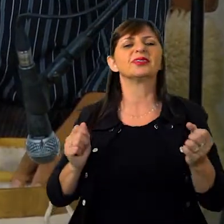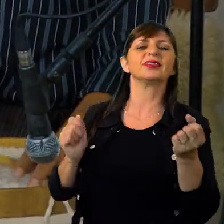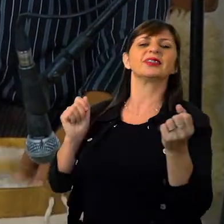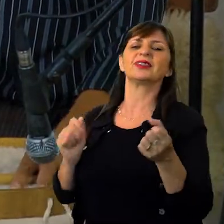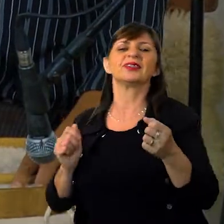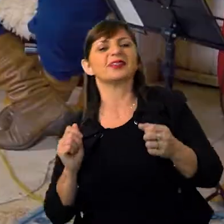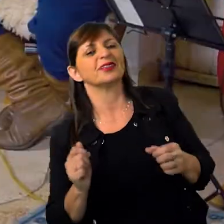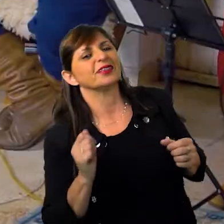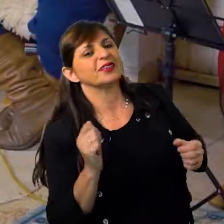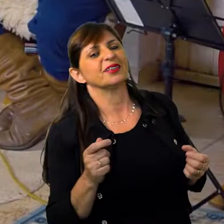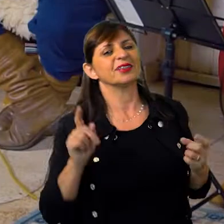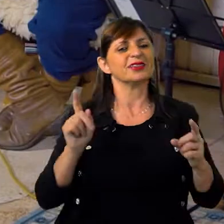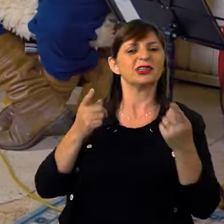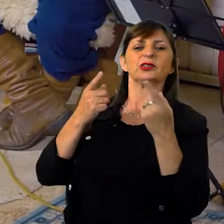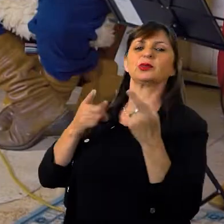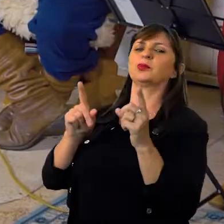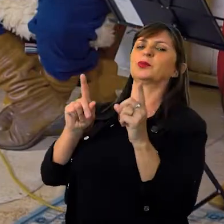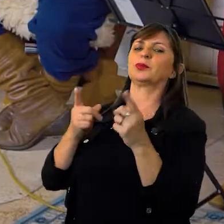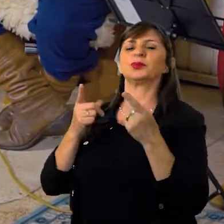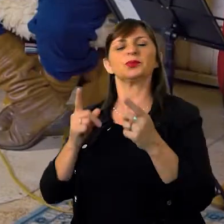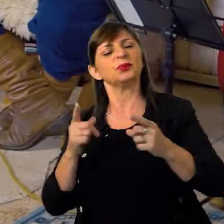guitarra e